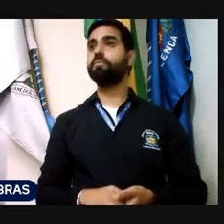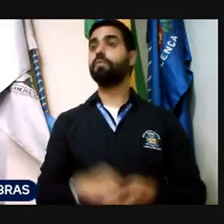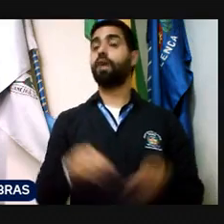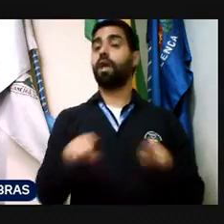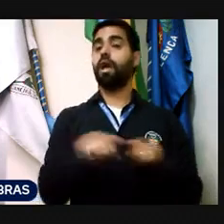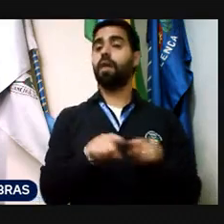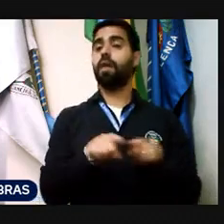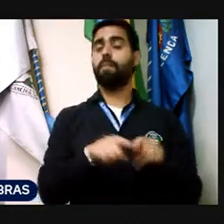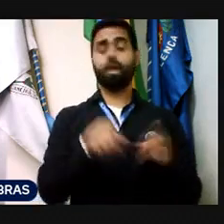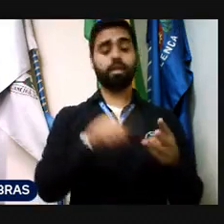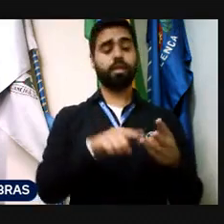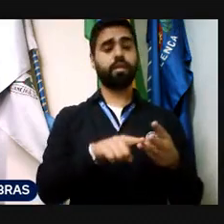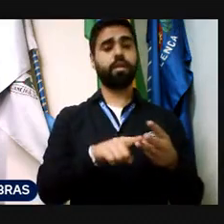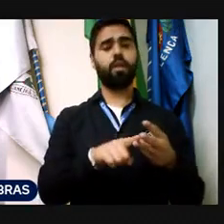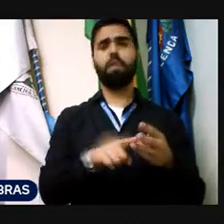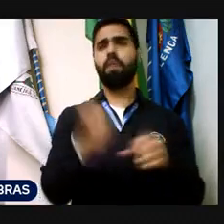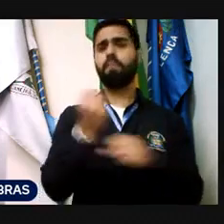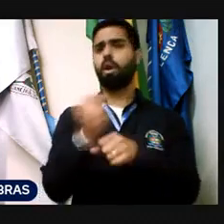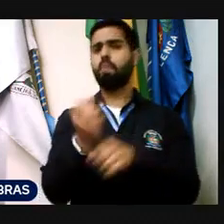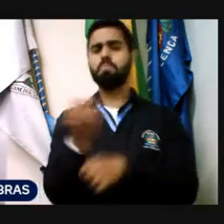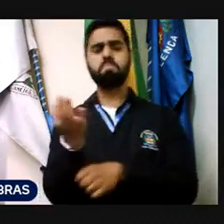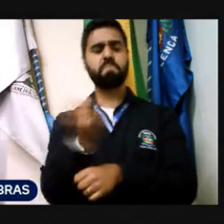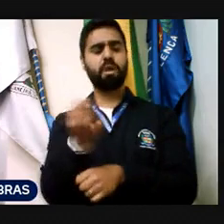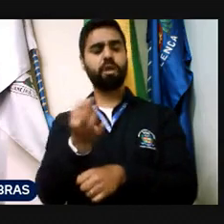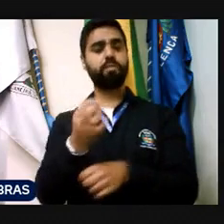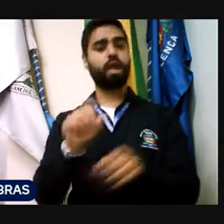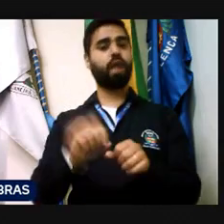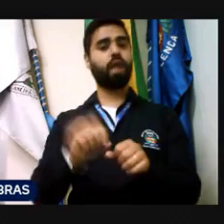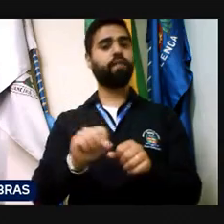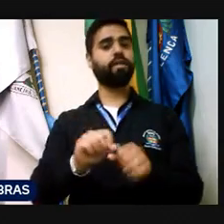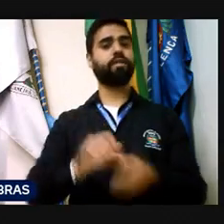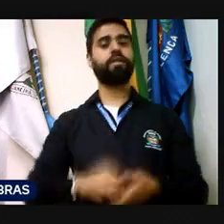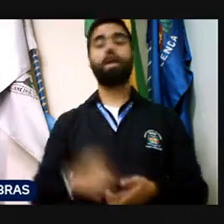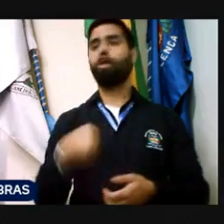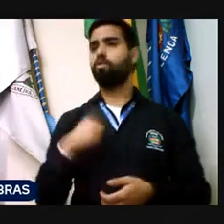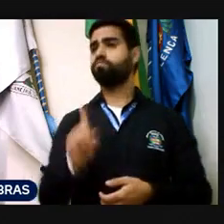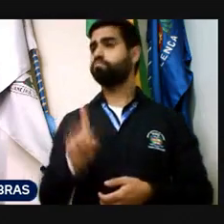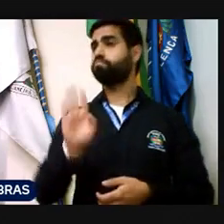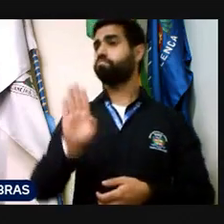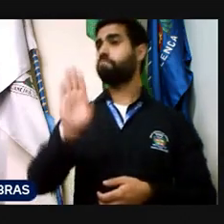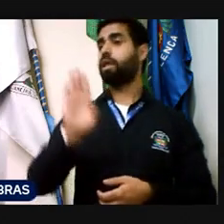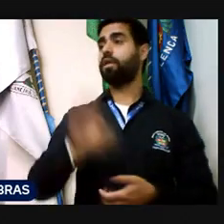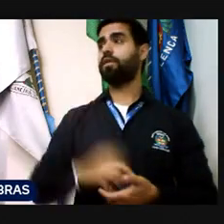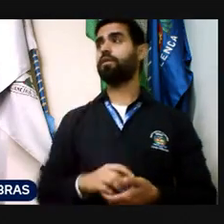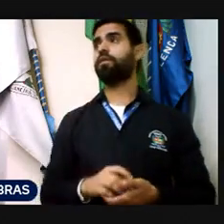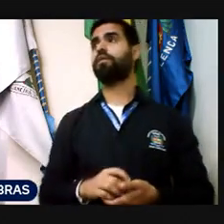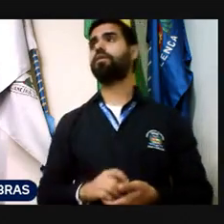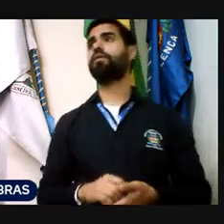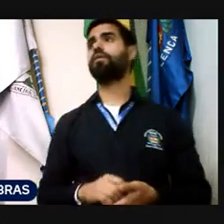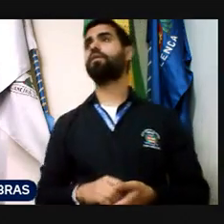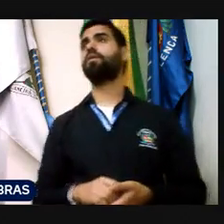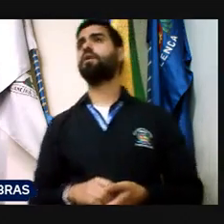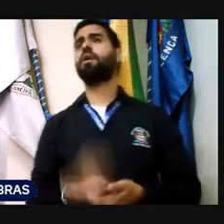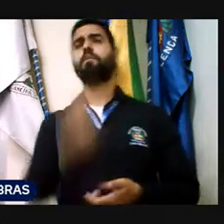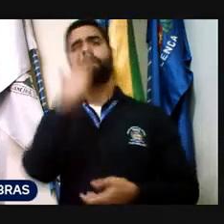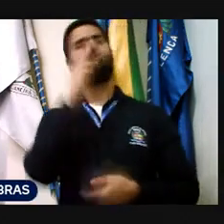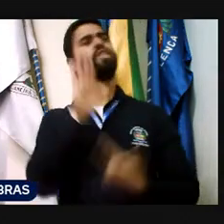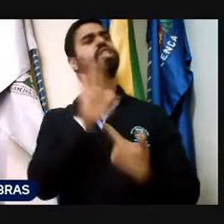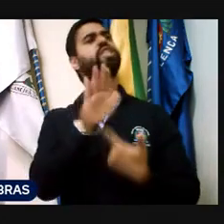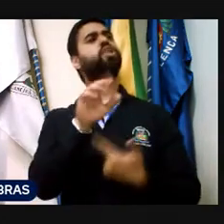obra maravilhosa lá. Estive presente, parabéns, até acho que foi a indicação do vereador